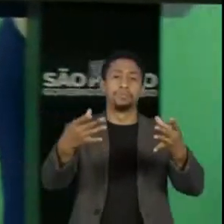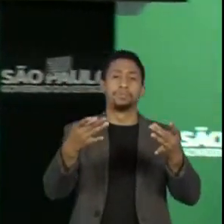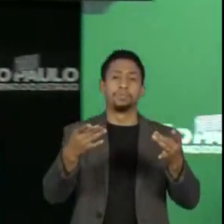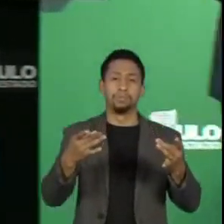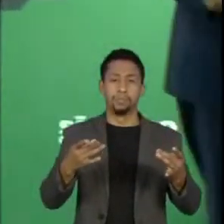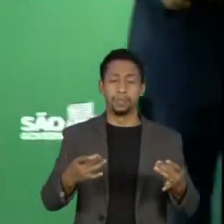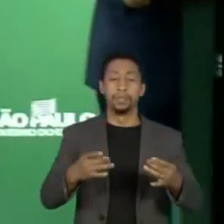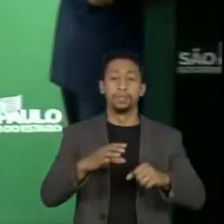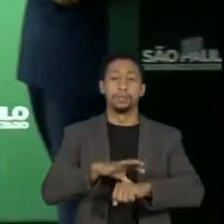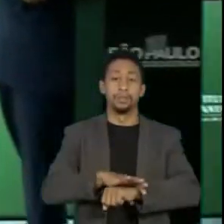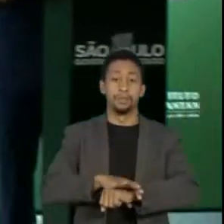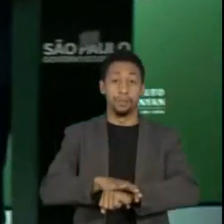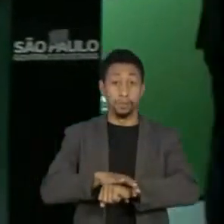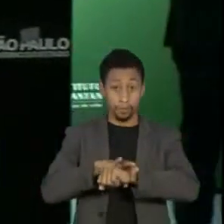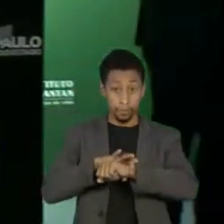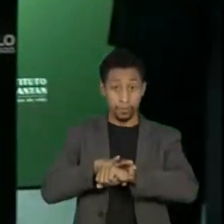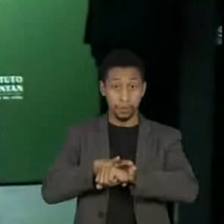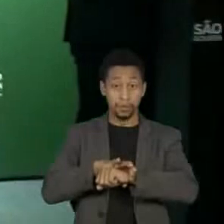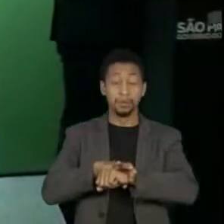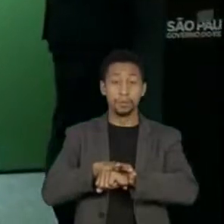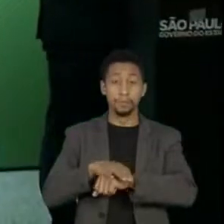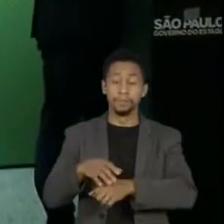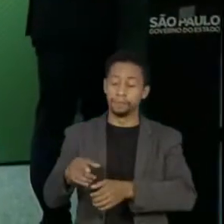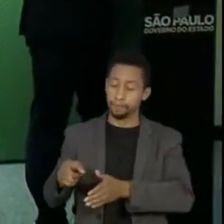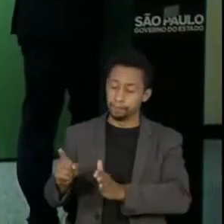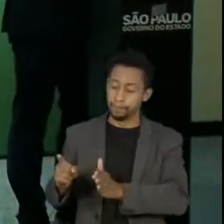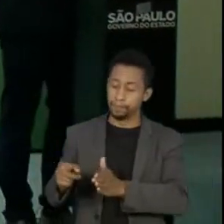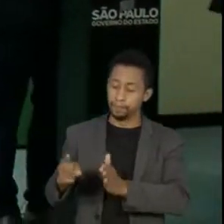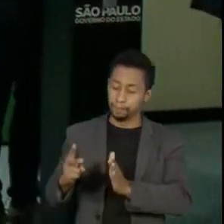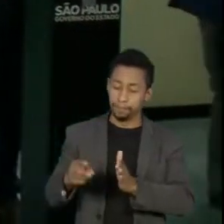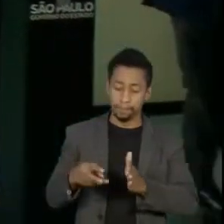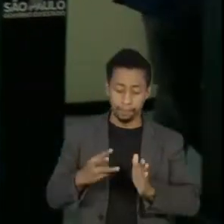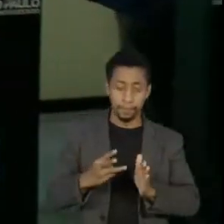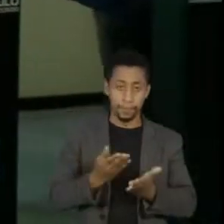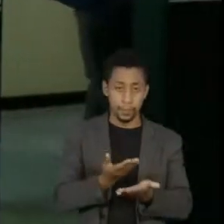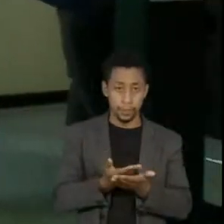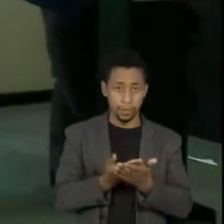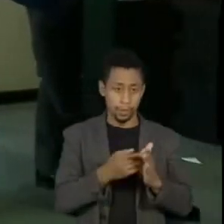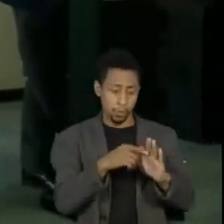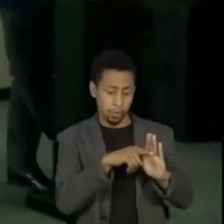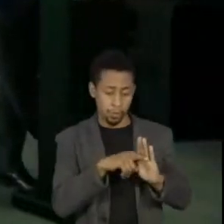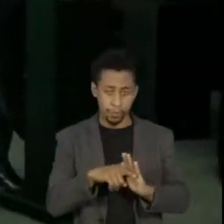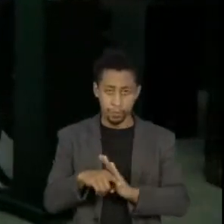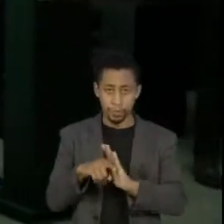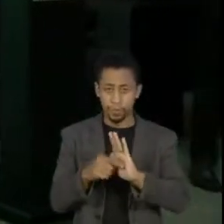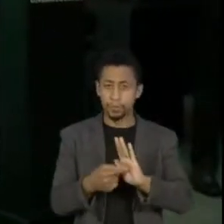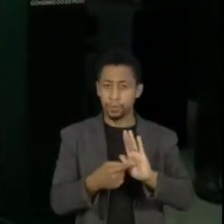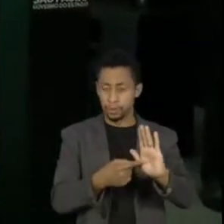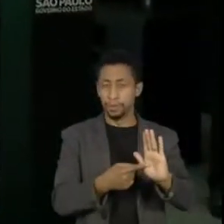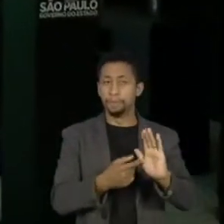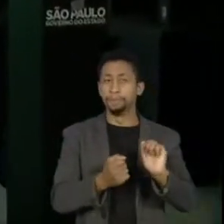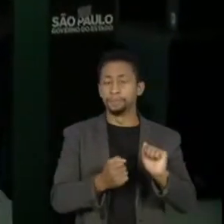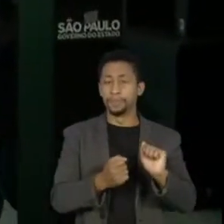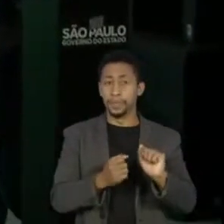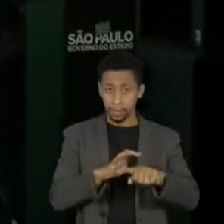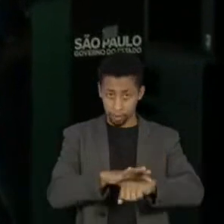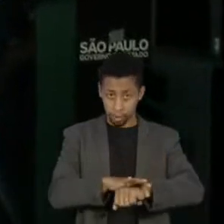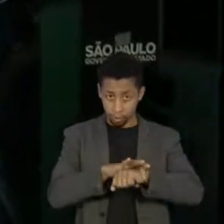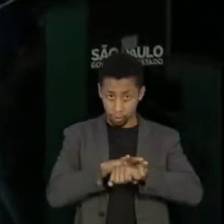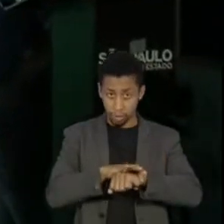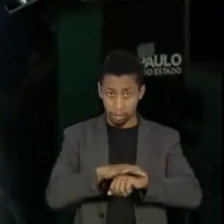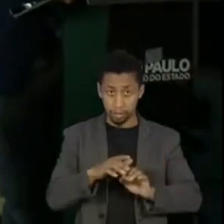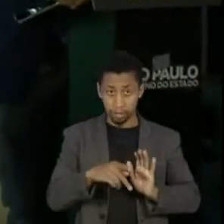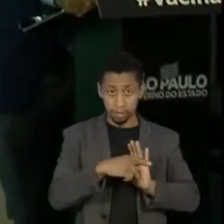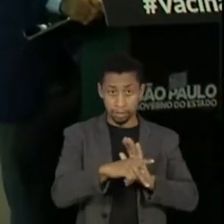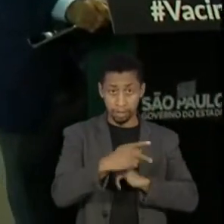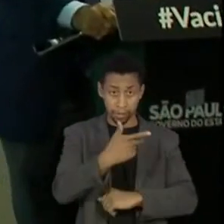segurança do estudo de fase 3 e começo dizendo que o perfil de segurança dessa vacina tem se mantido